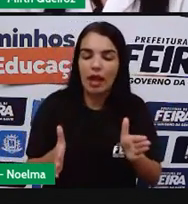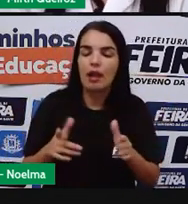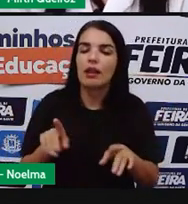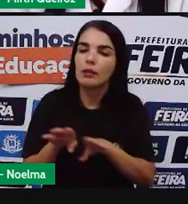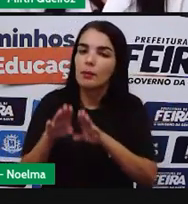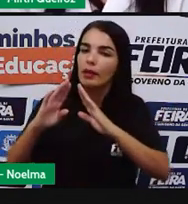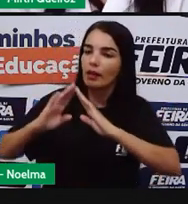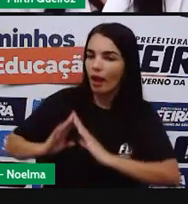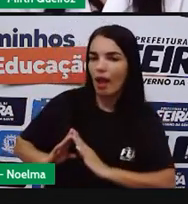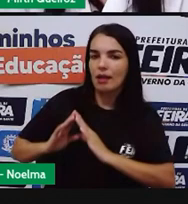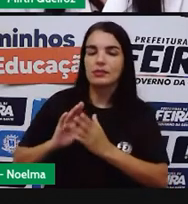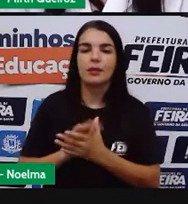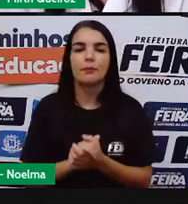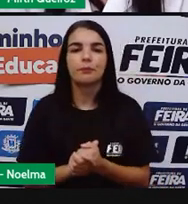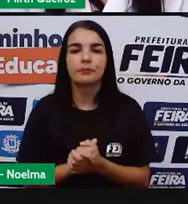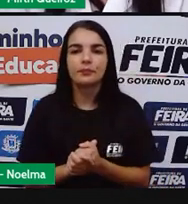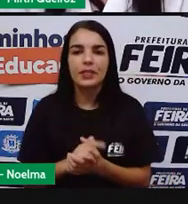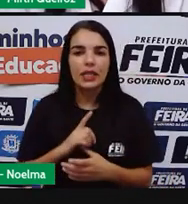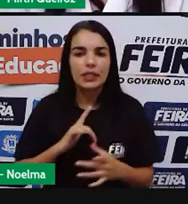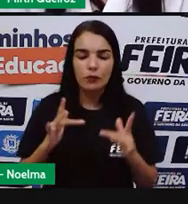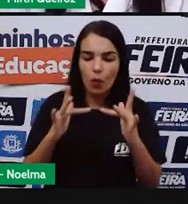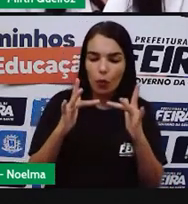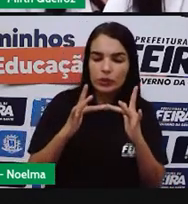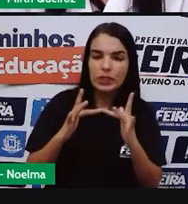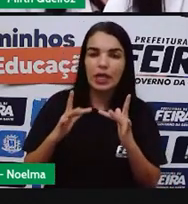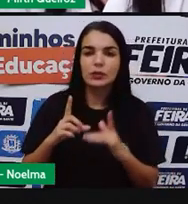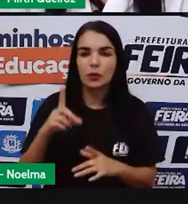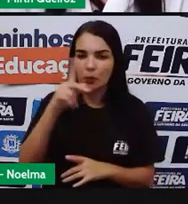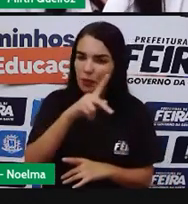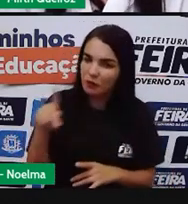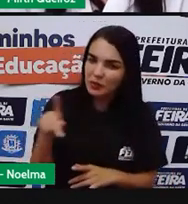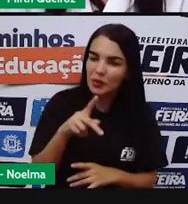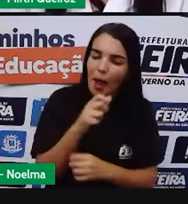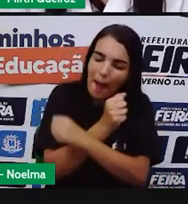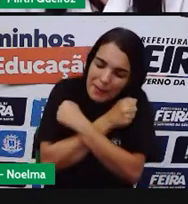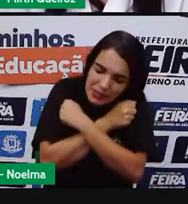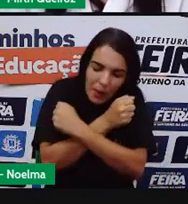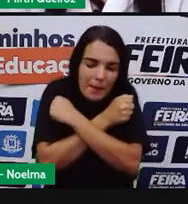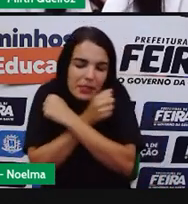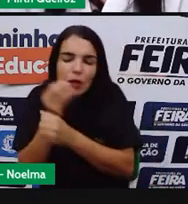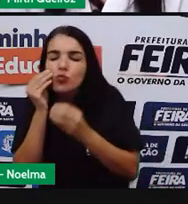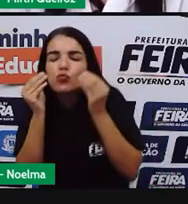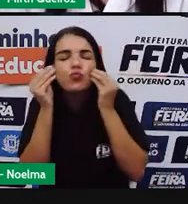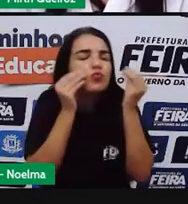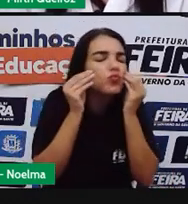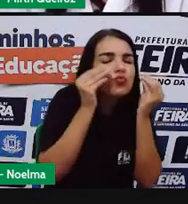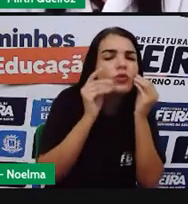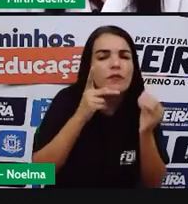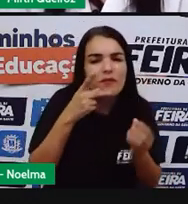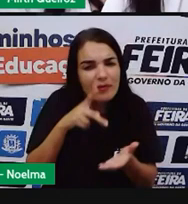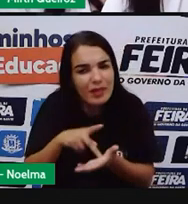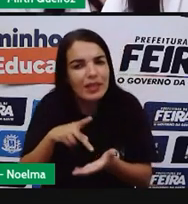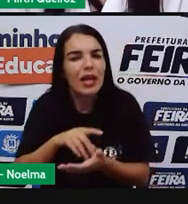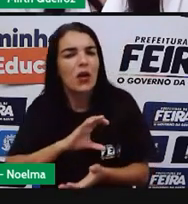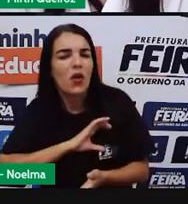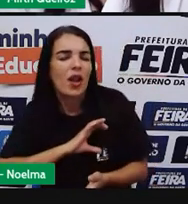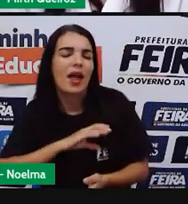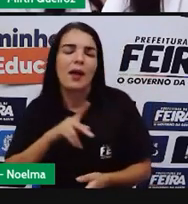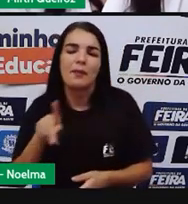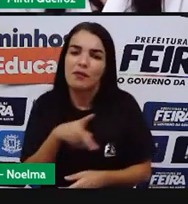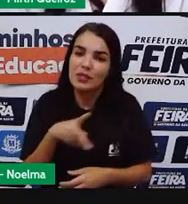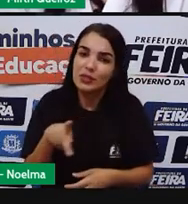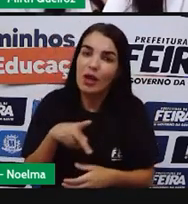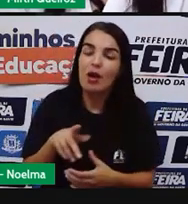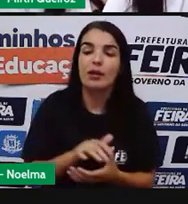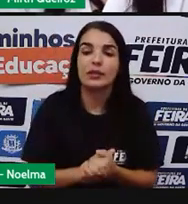também. Teve um contato bem direto aí com os professores de vocês, abraçou muito, beijou muito, né, seus colegas, seus